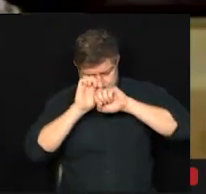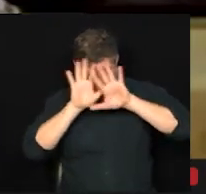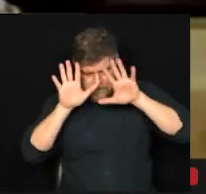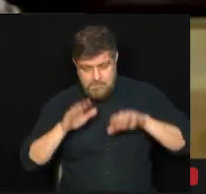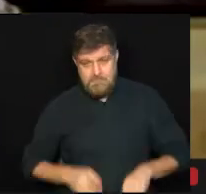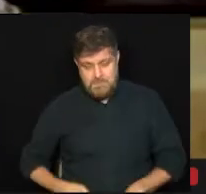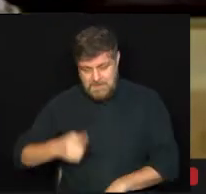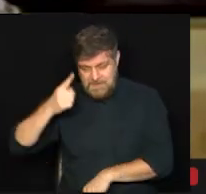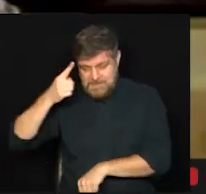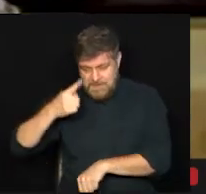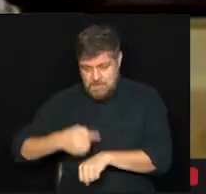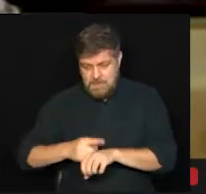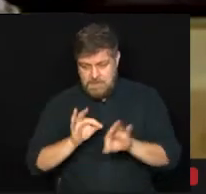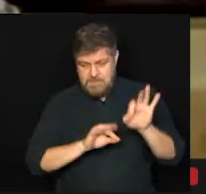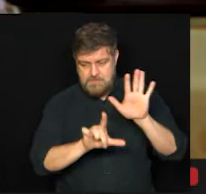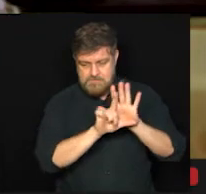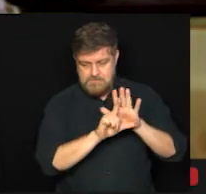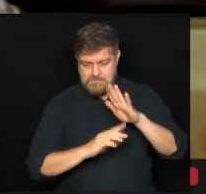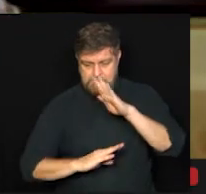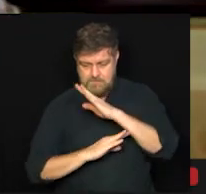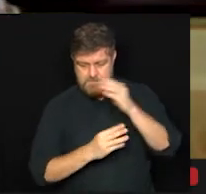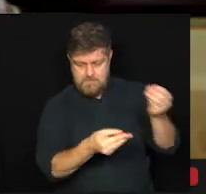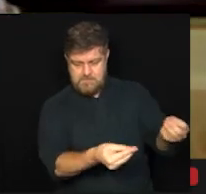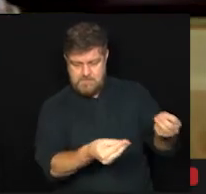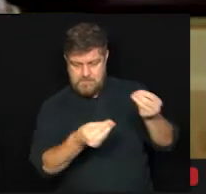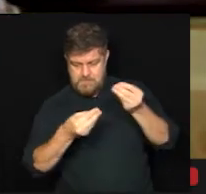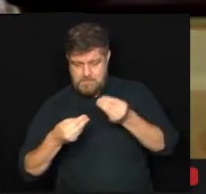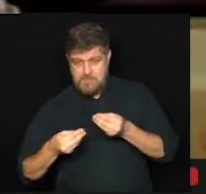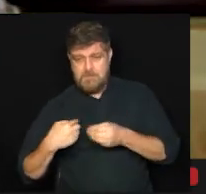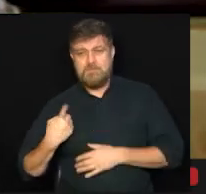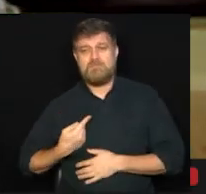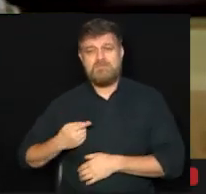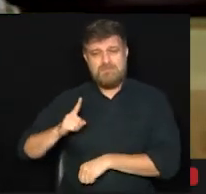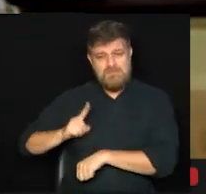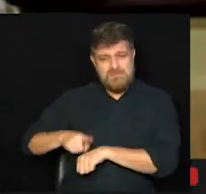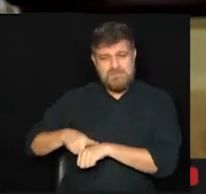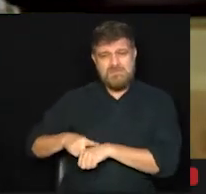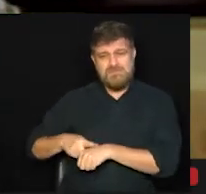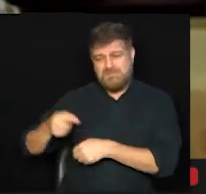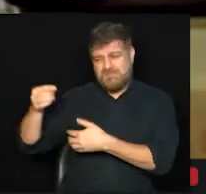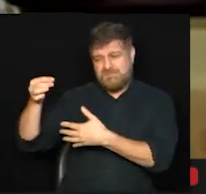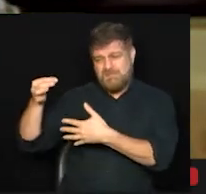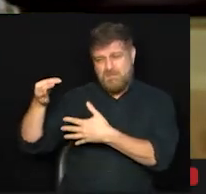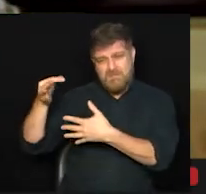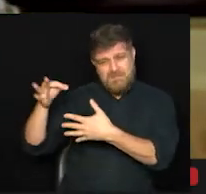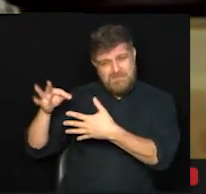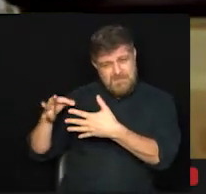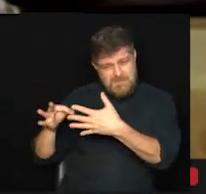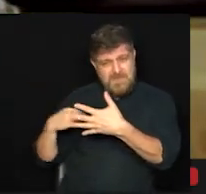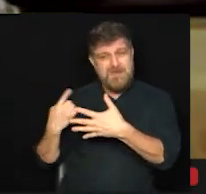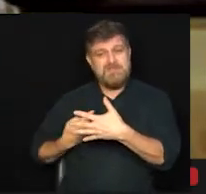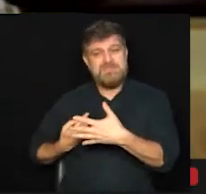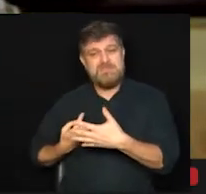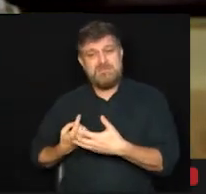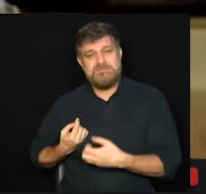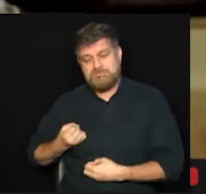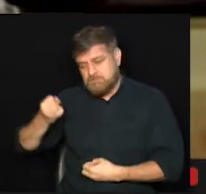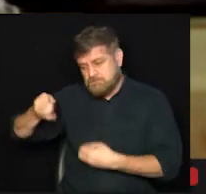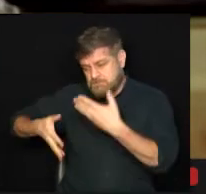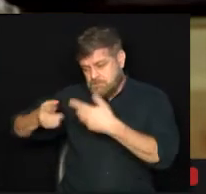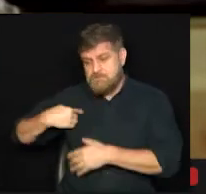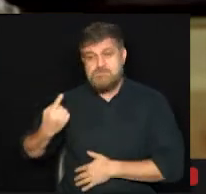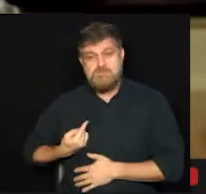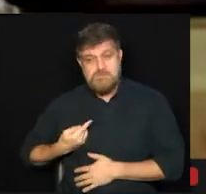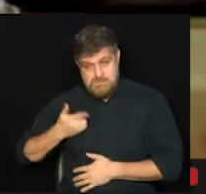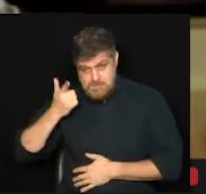o projeto de lei chegando a casa, nós teremos muito mais argumentos, muito mais elementos, para tanto melhorar, se assim